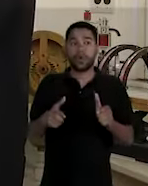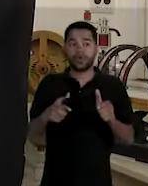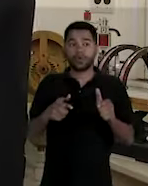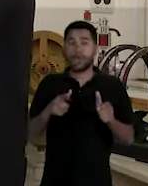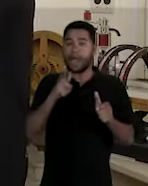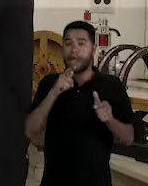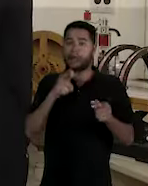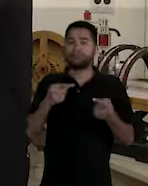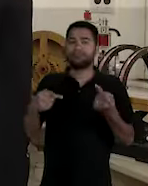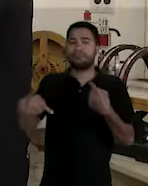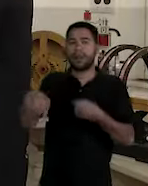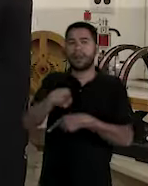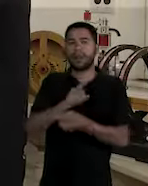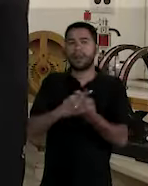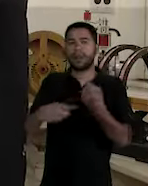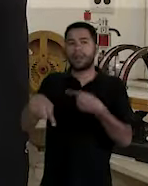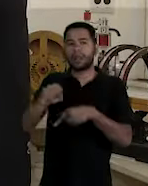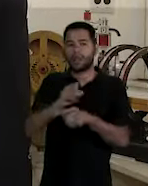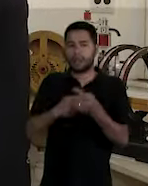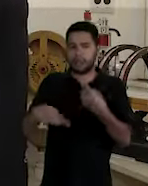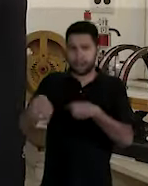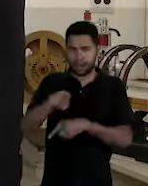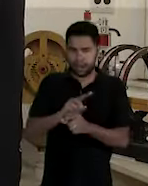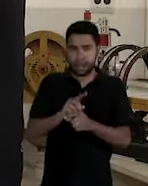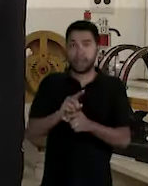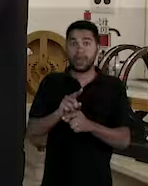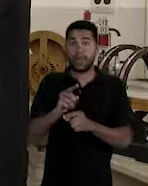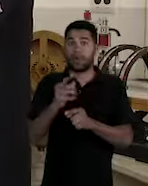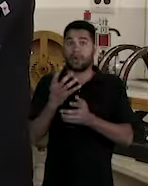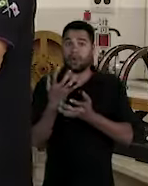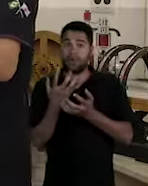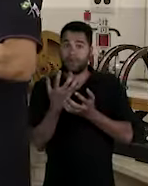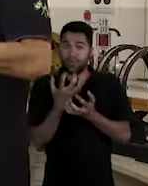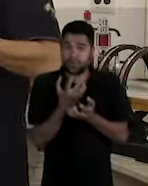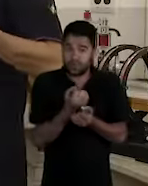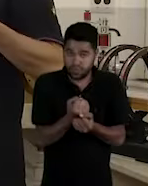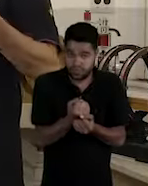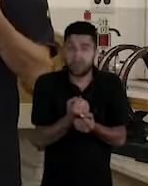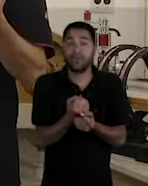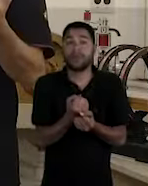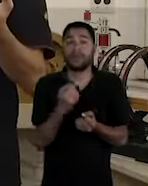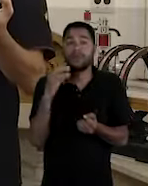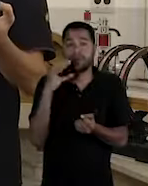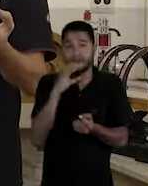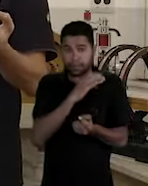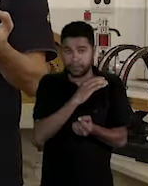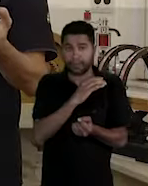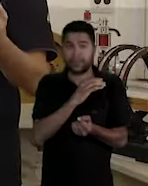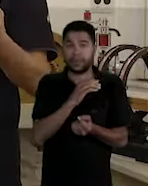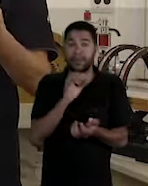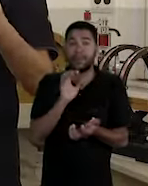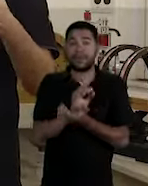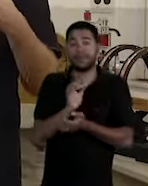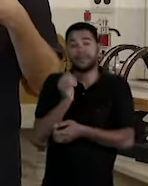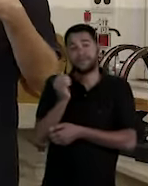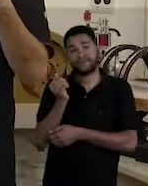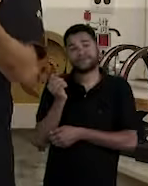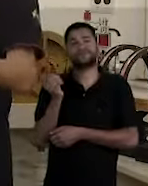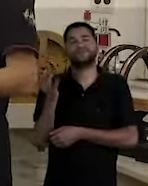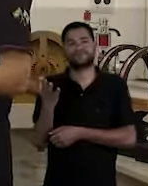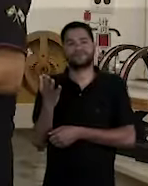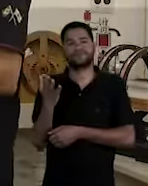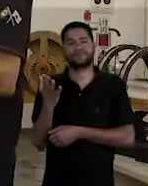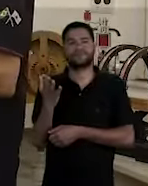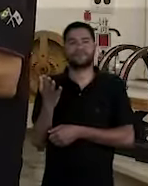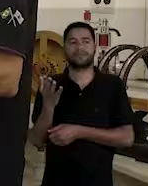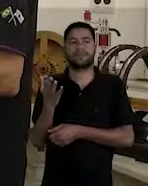a água. Essa água absorve esse calor, leva para a parte externa do motor e